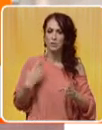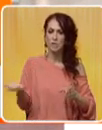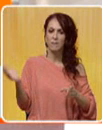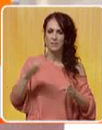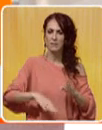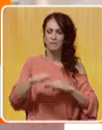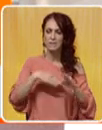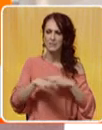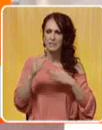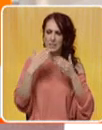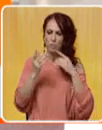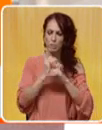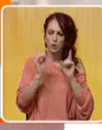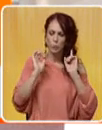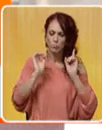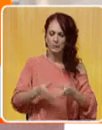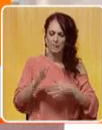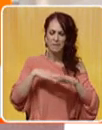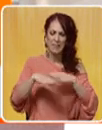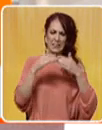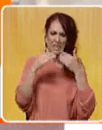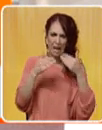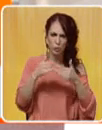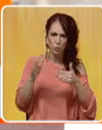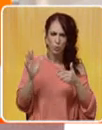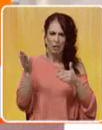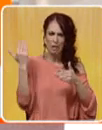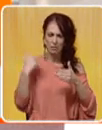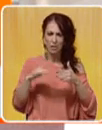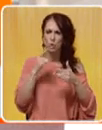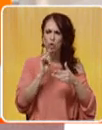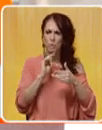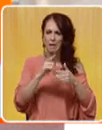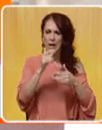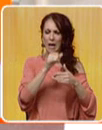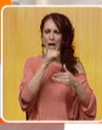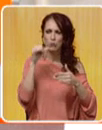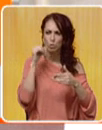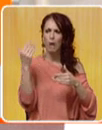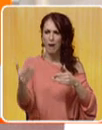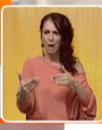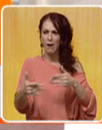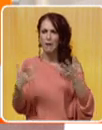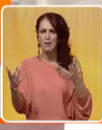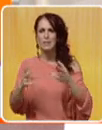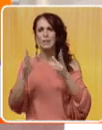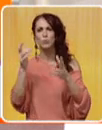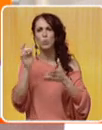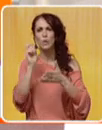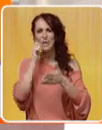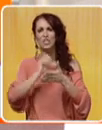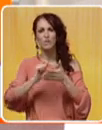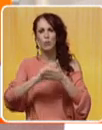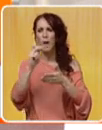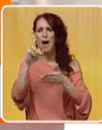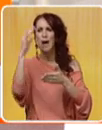vind cá a fazer uma peça porque eu comecei a fazer UMS umas teatras para aí uma peça que se chamava o azul existe e era do Ari dos Santos